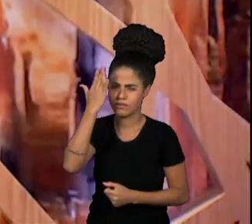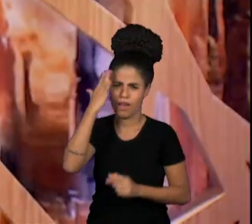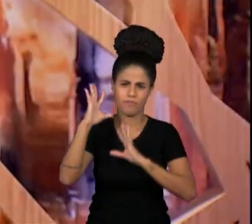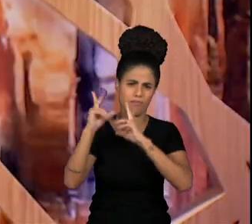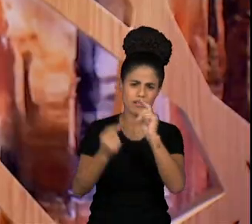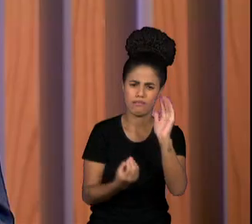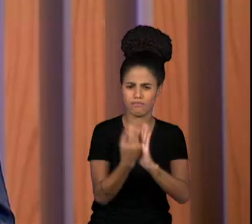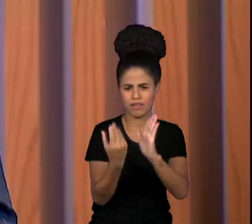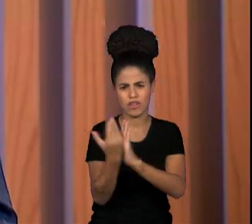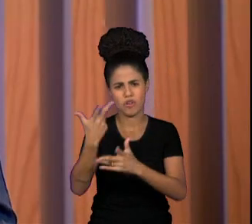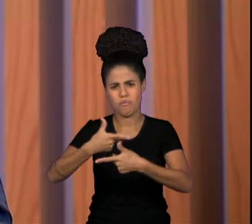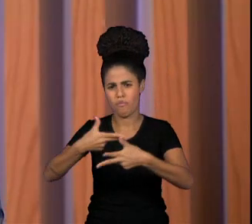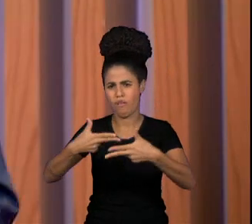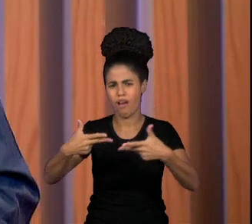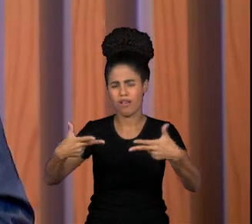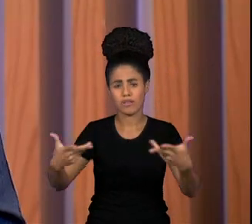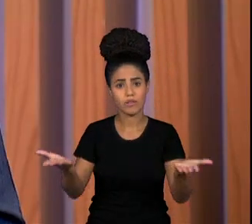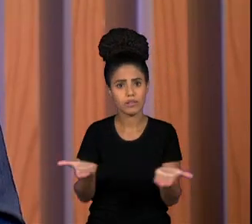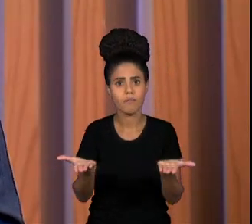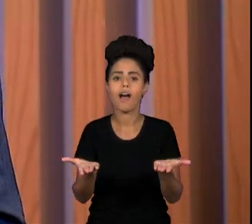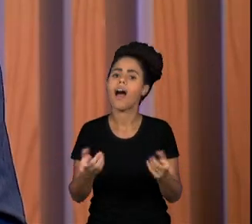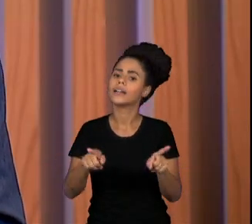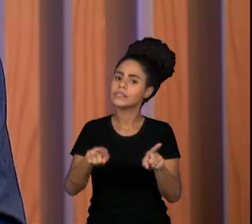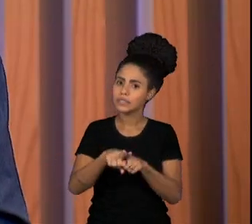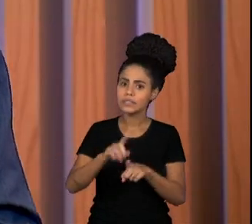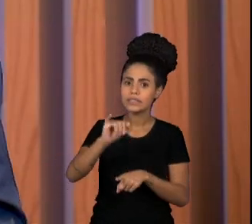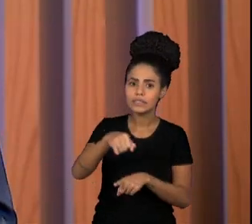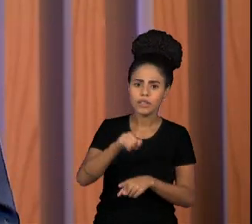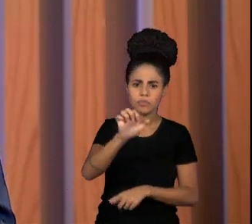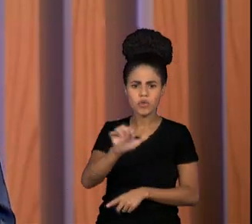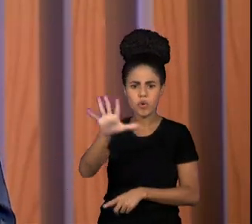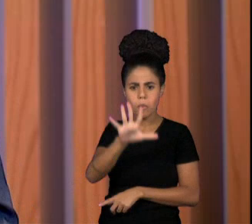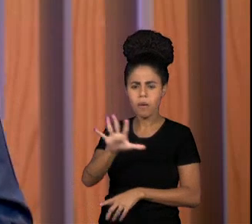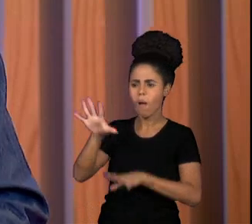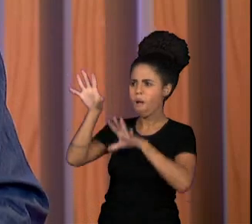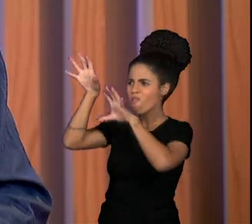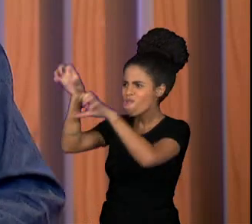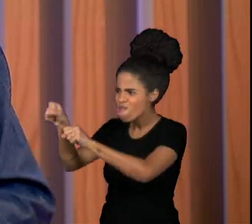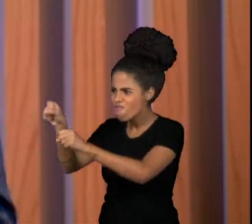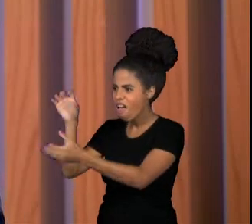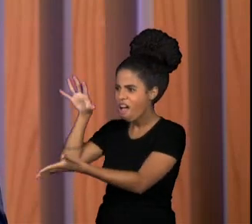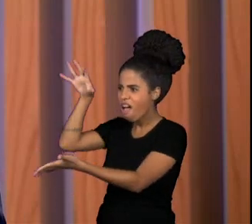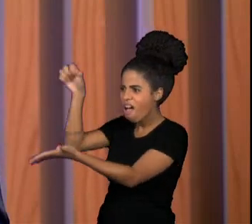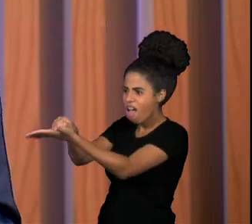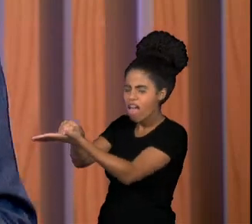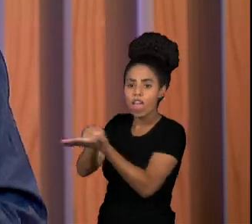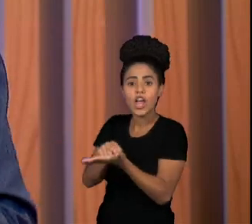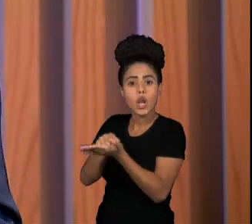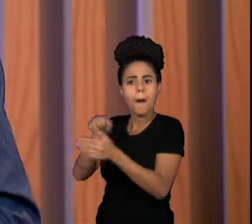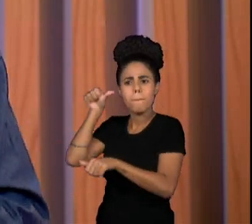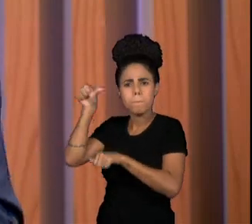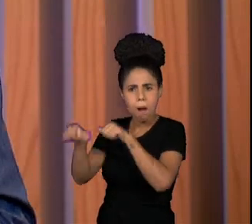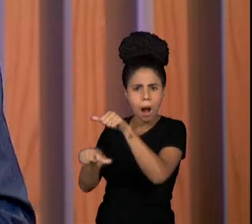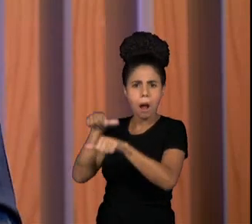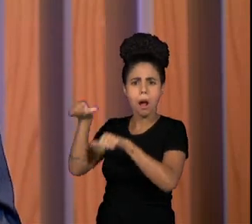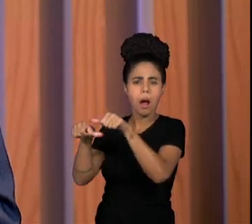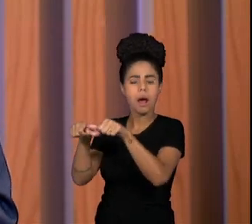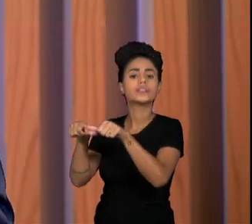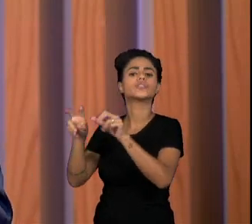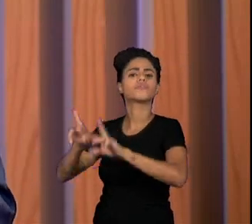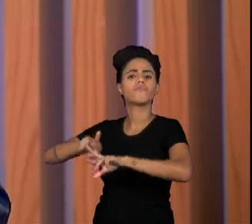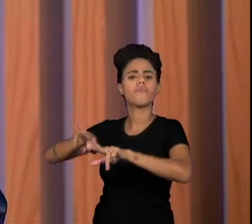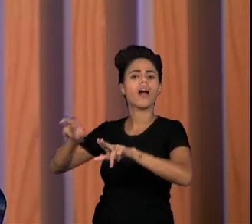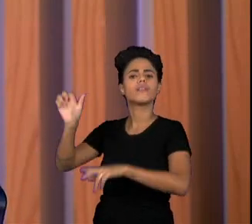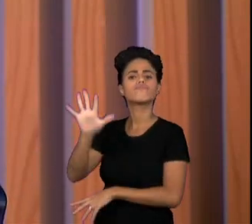africana foi, na verdade, usurpada pelo europeu colonizador, retransformada por algumas questões